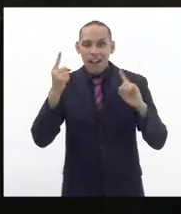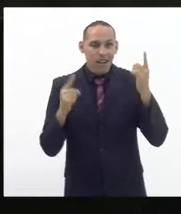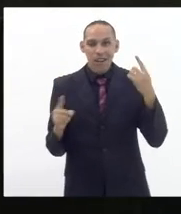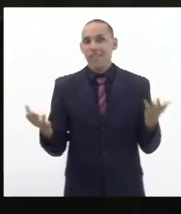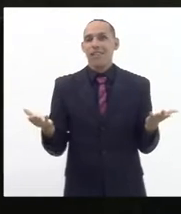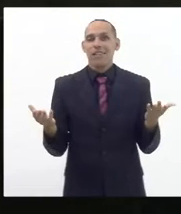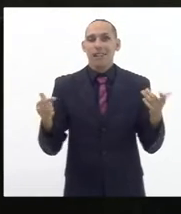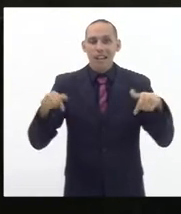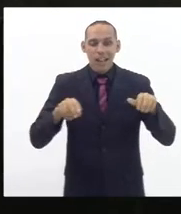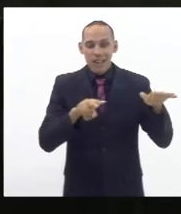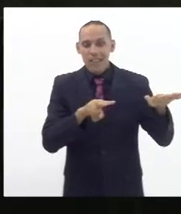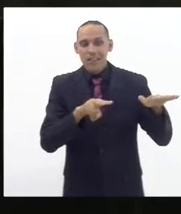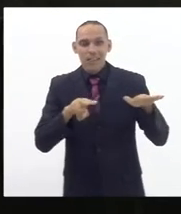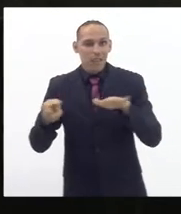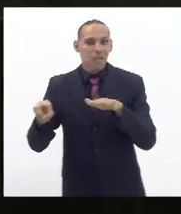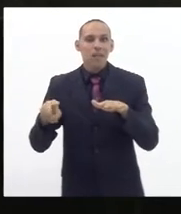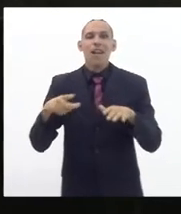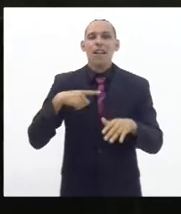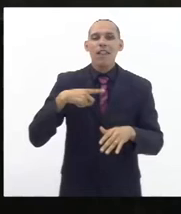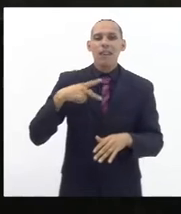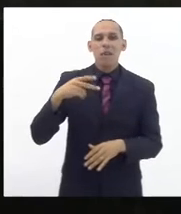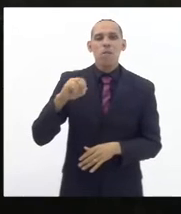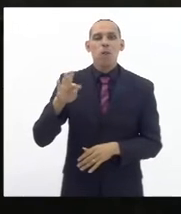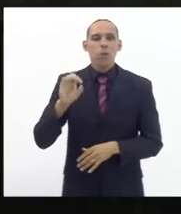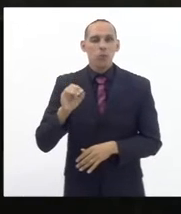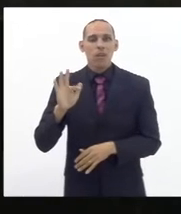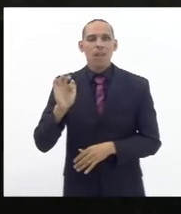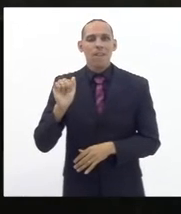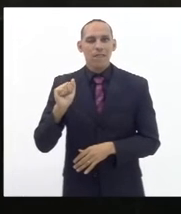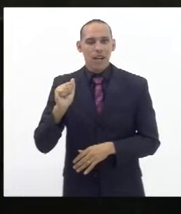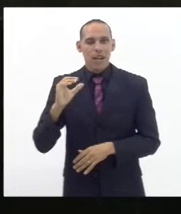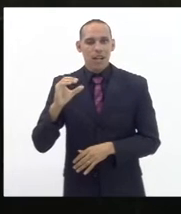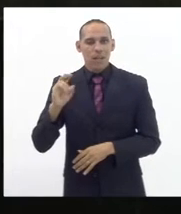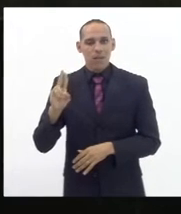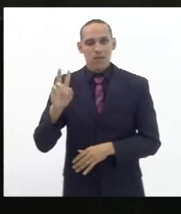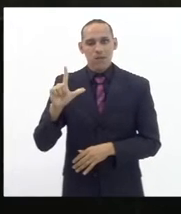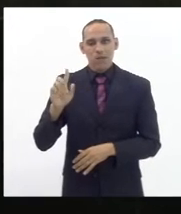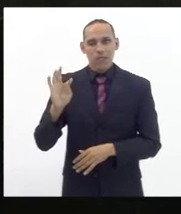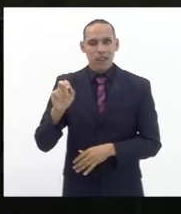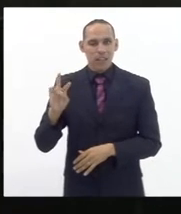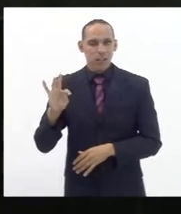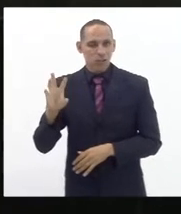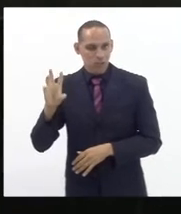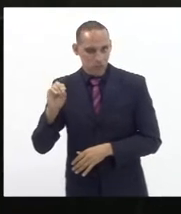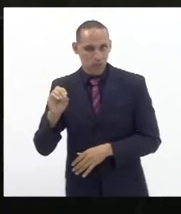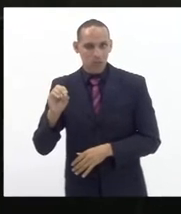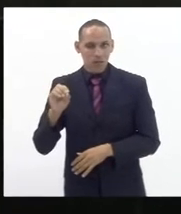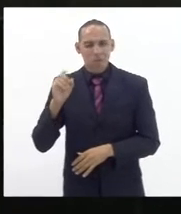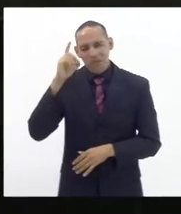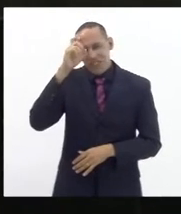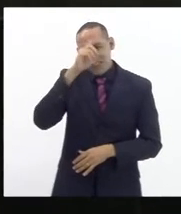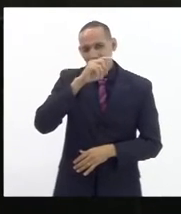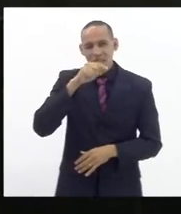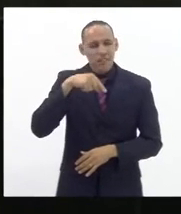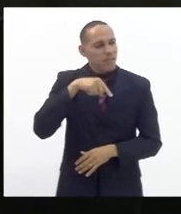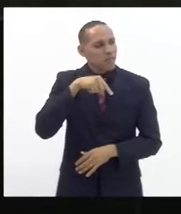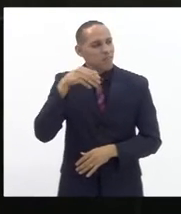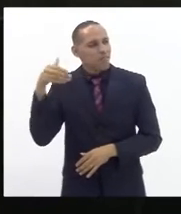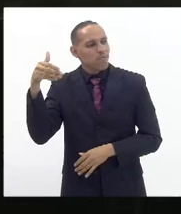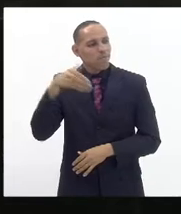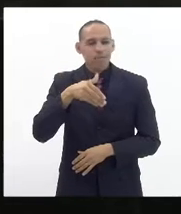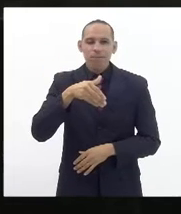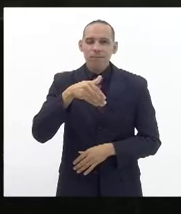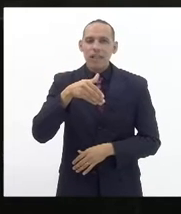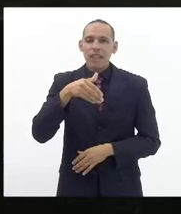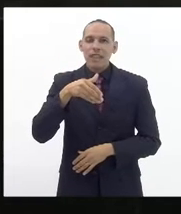numa semana que tem pontos facultativos que perpassam, obviamente, pela dificuldade de circular no centro, mas